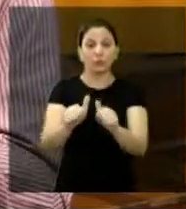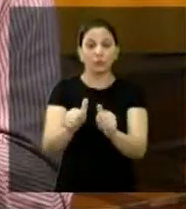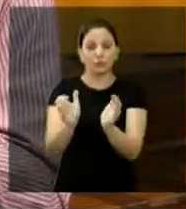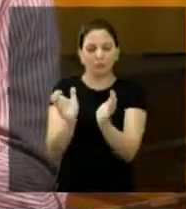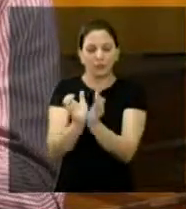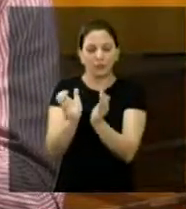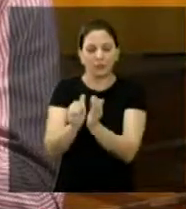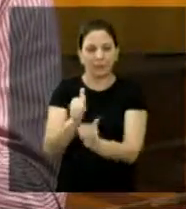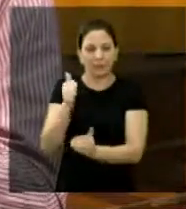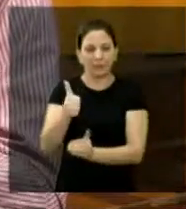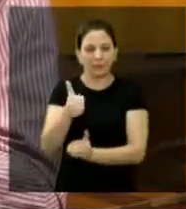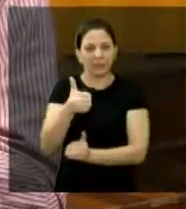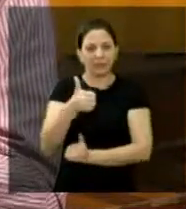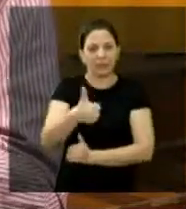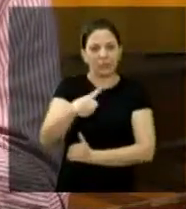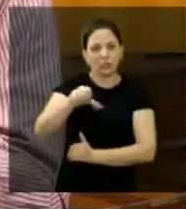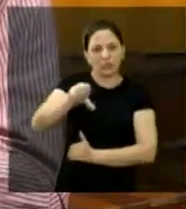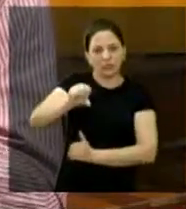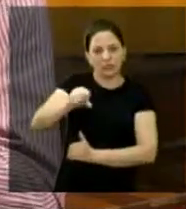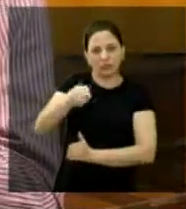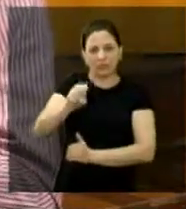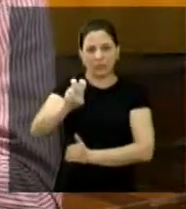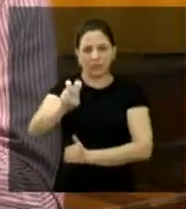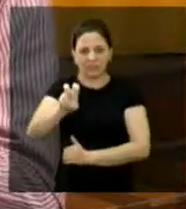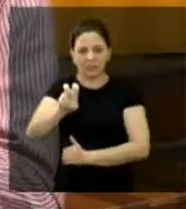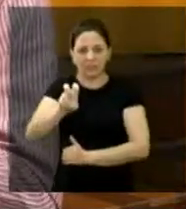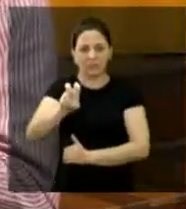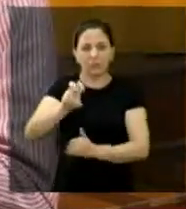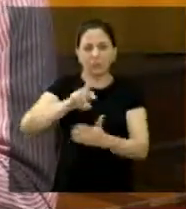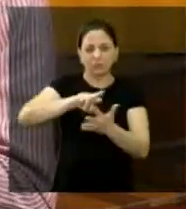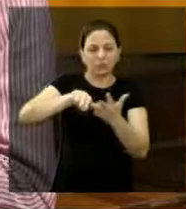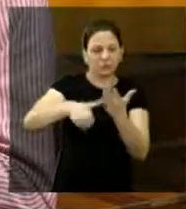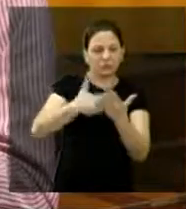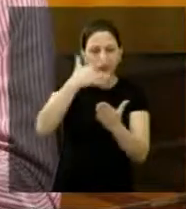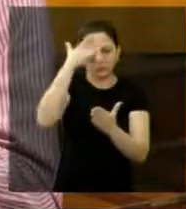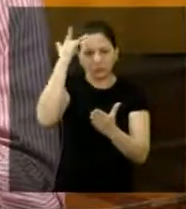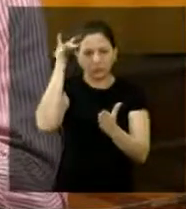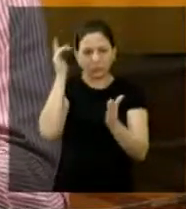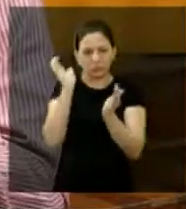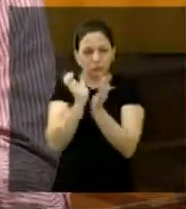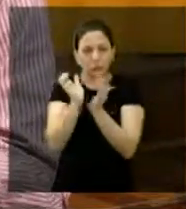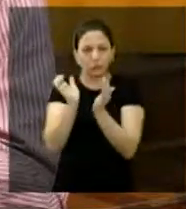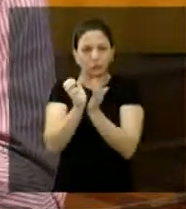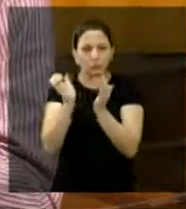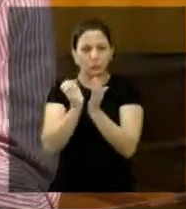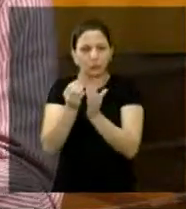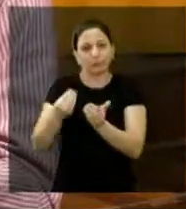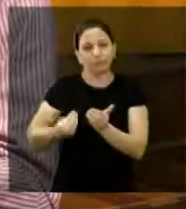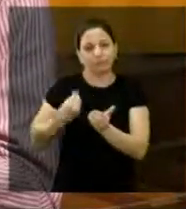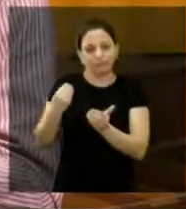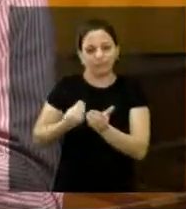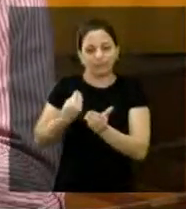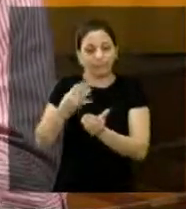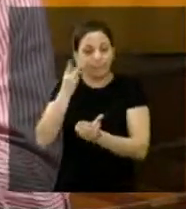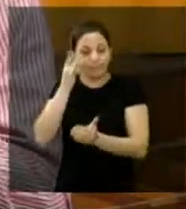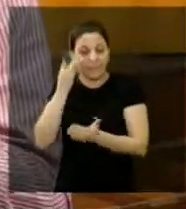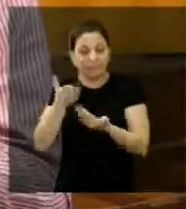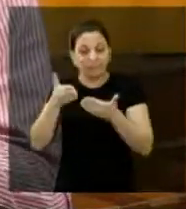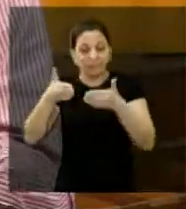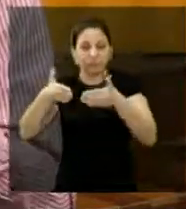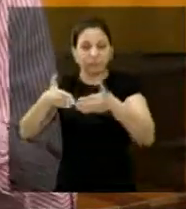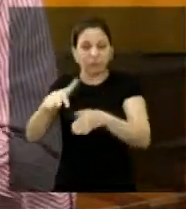de 85, né, Jair Mutuca, Osnei Montanari, Tadeu Alves, o Wilson Silveira Luiz, Geraldo Marques, que foi meu primeiro